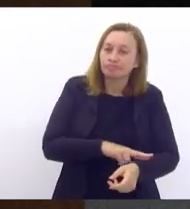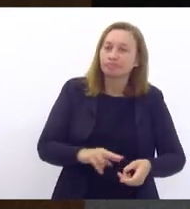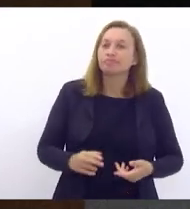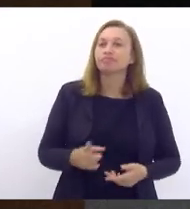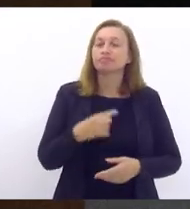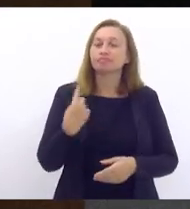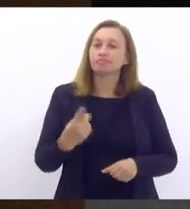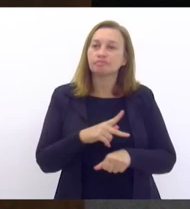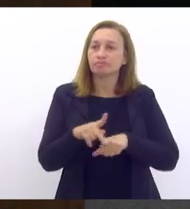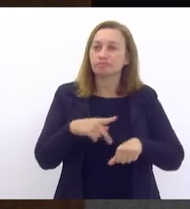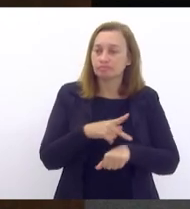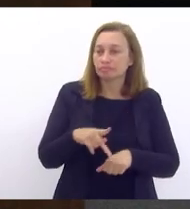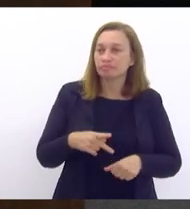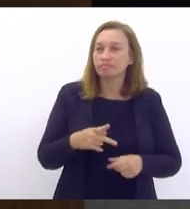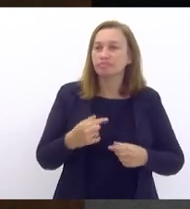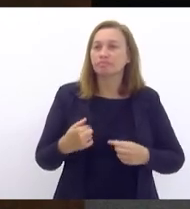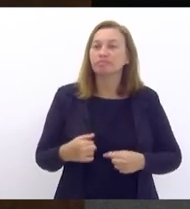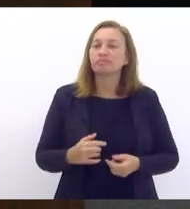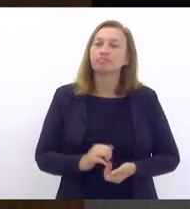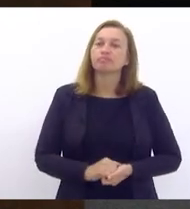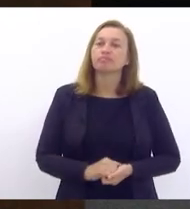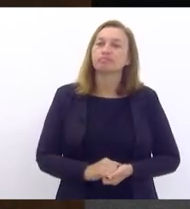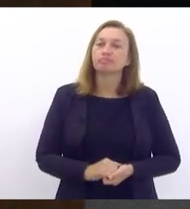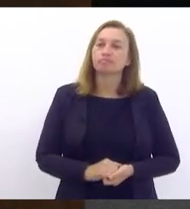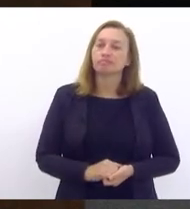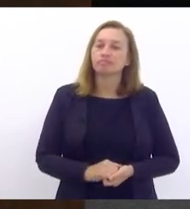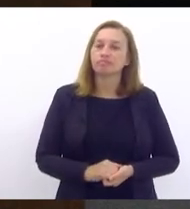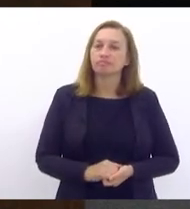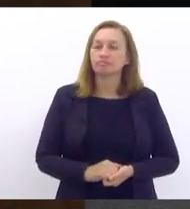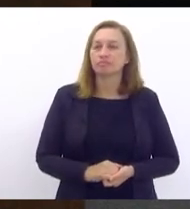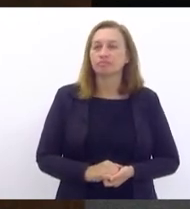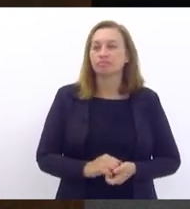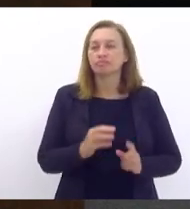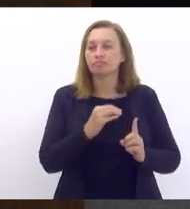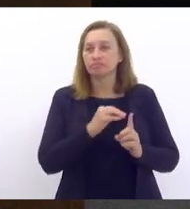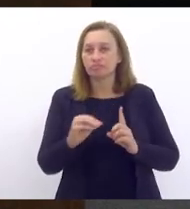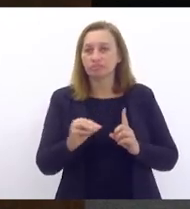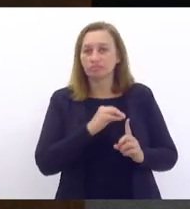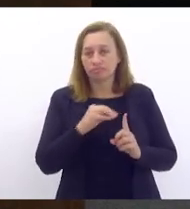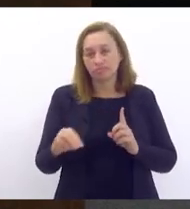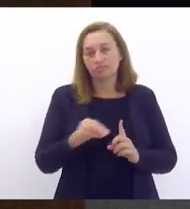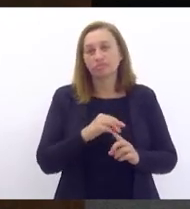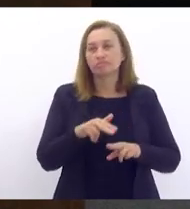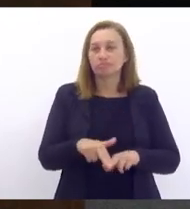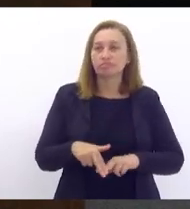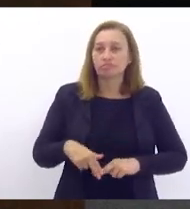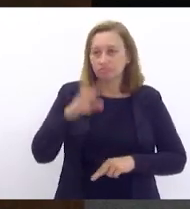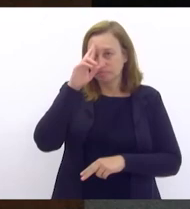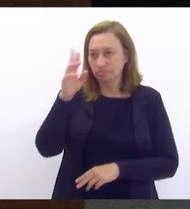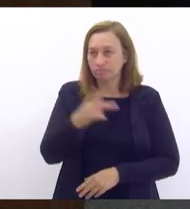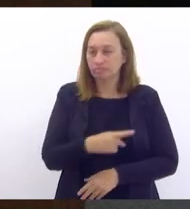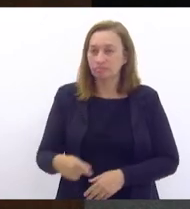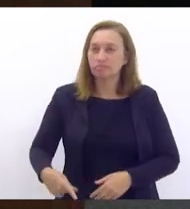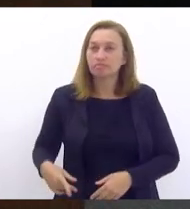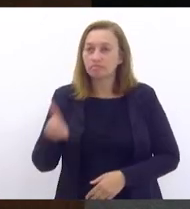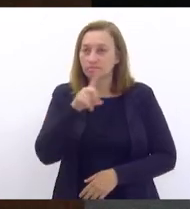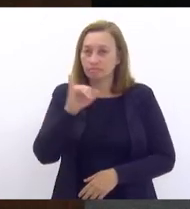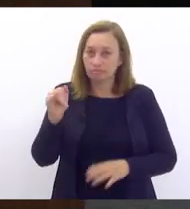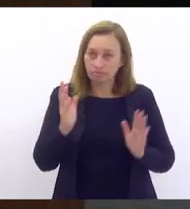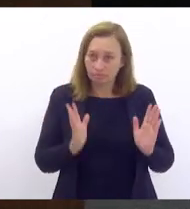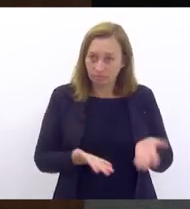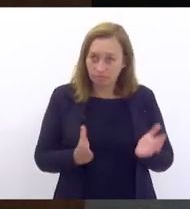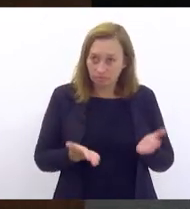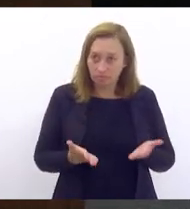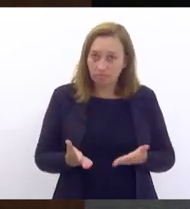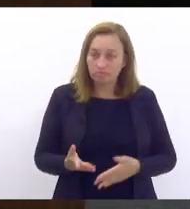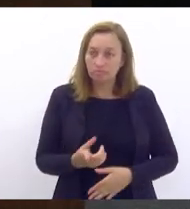nosso país, elas se encontram numa situação de extrema vulnerabilidade. E é por isso, senhora presidente, que no dia de hoje,